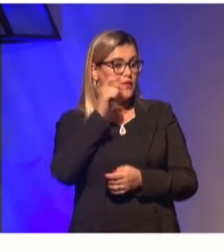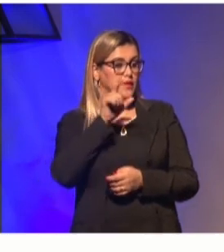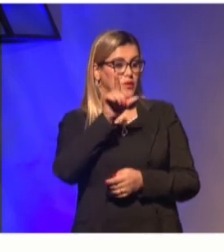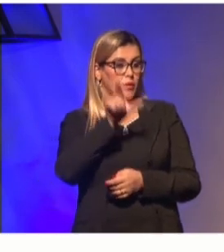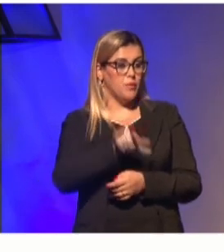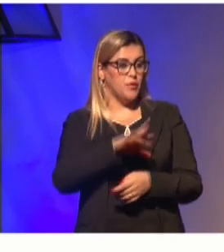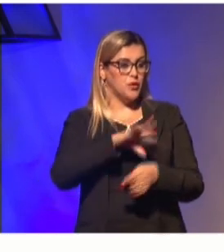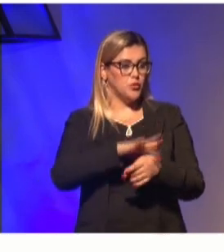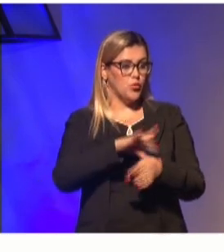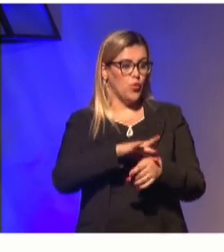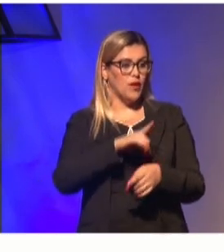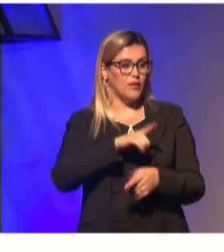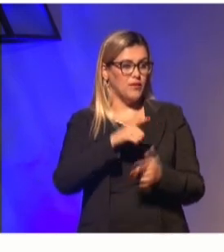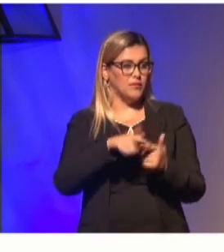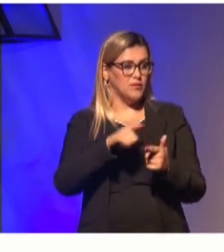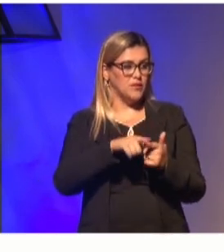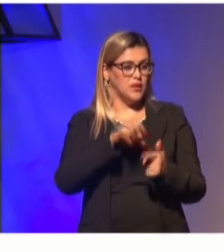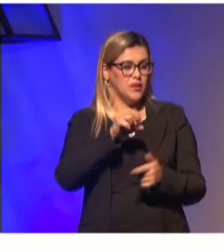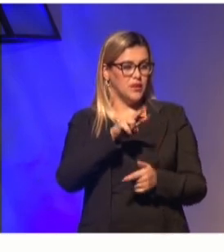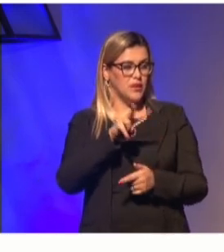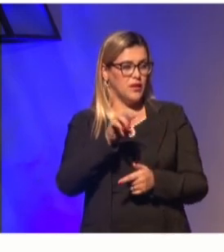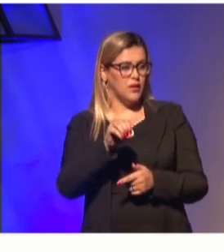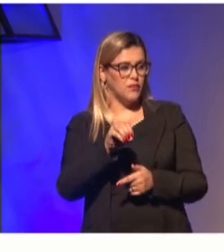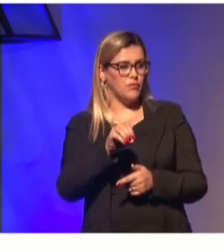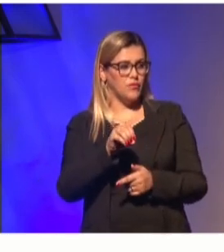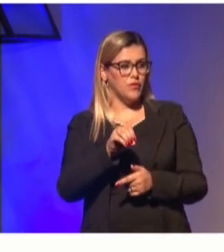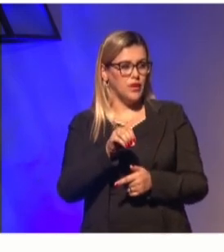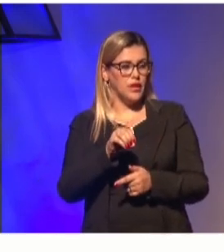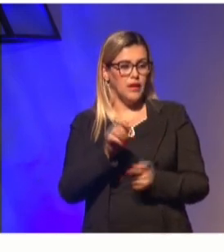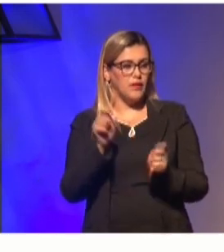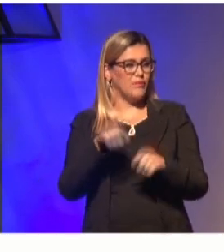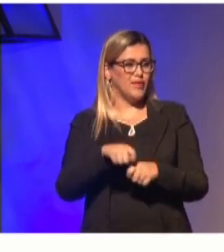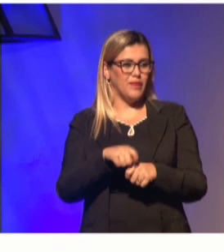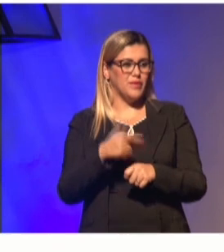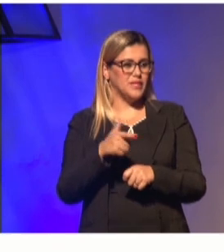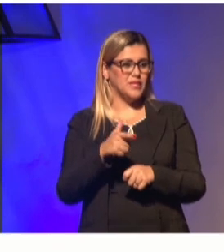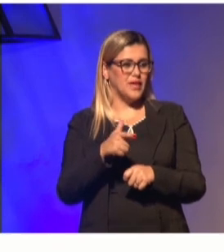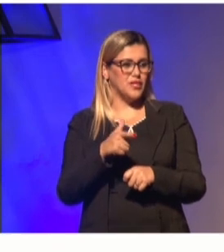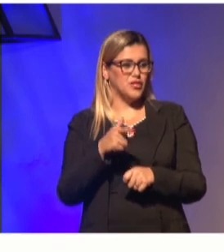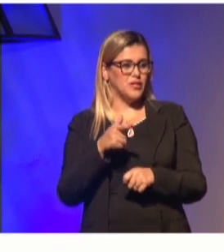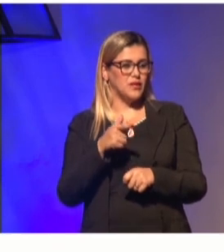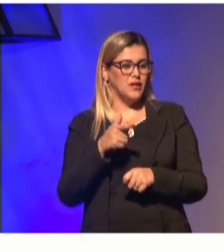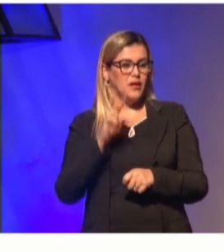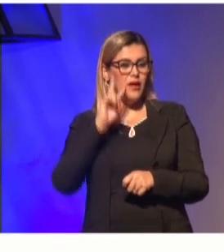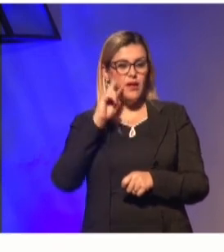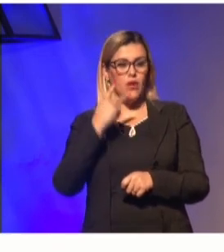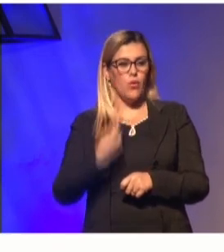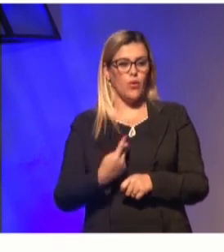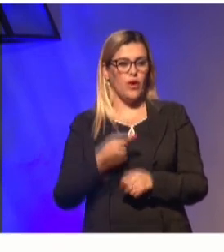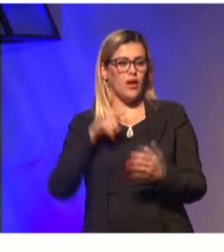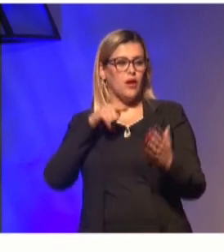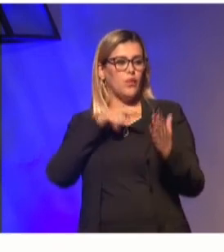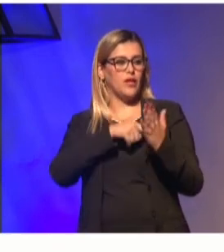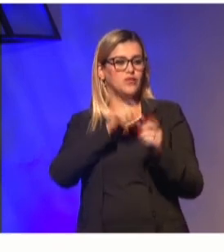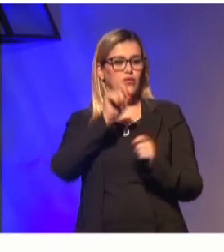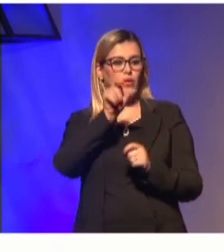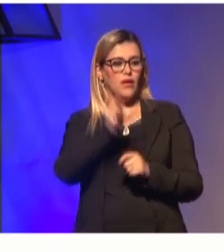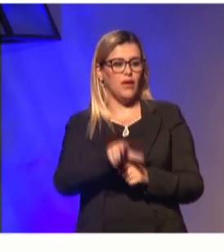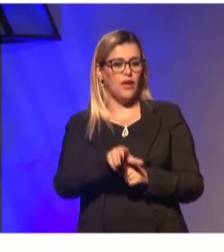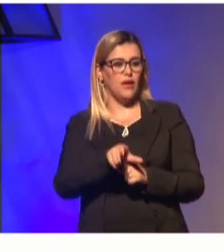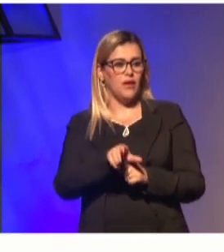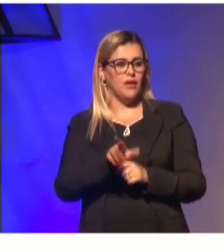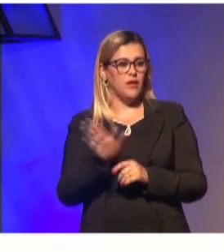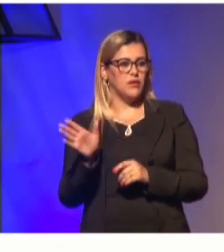lesão crônica, nervosa, ele começa a perder a capacidade de lateralidade. Ele não reconhece, não identifica o que é direito e o que é